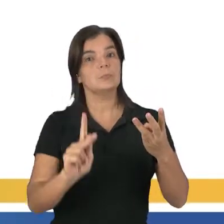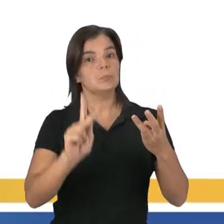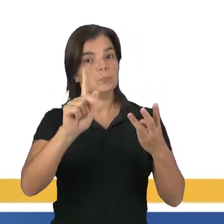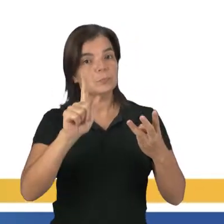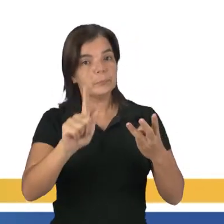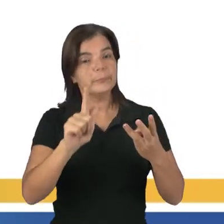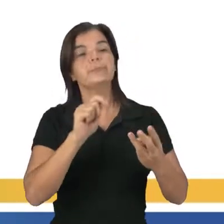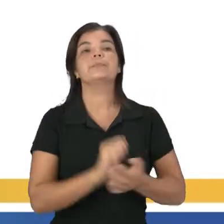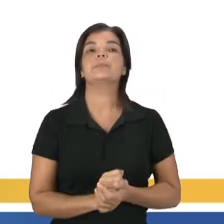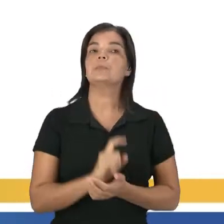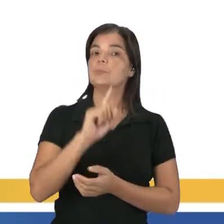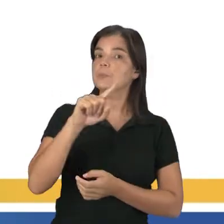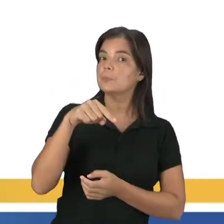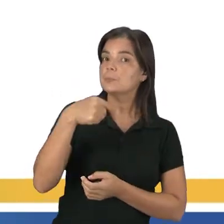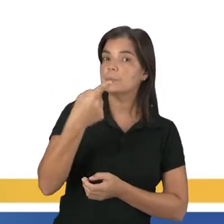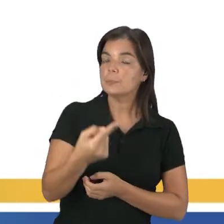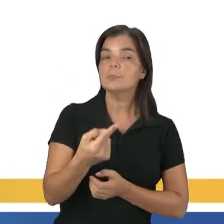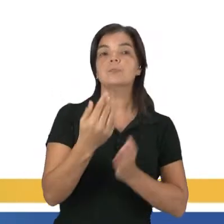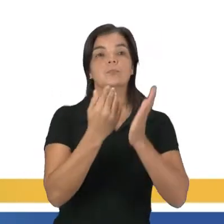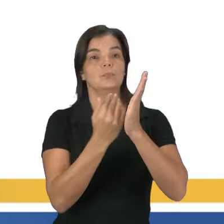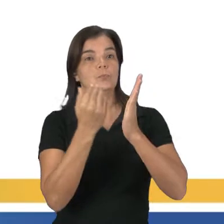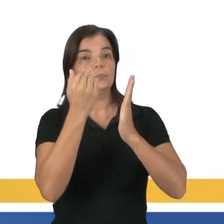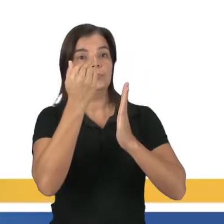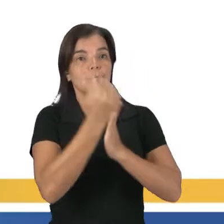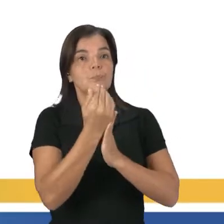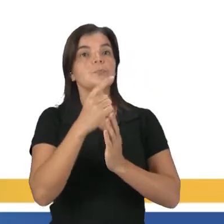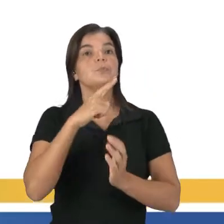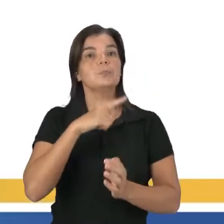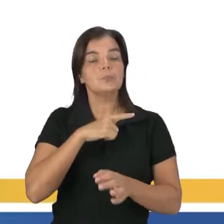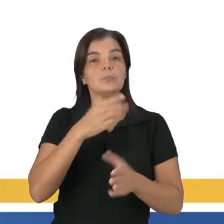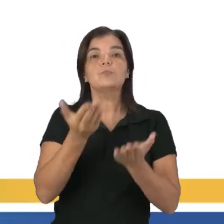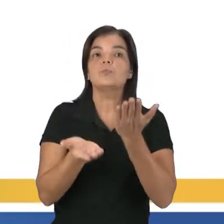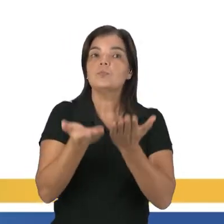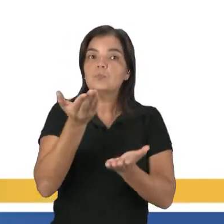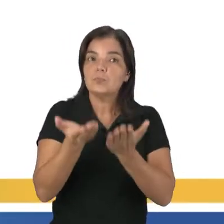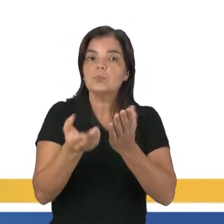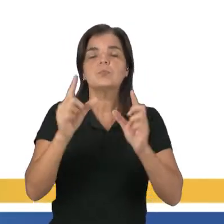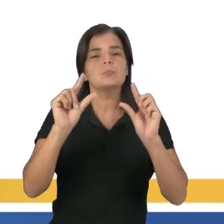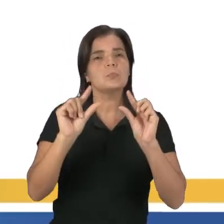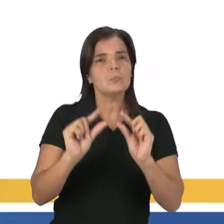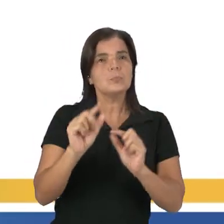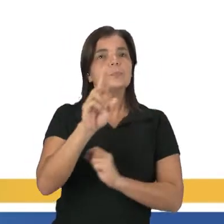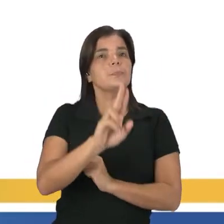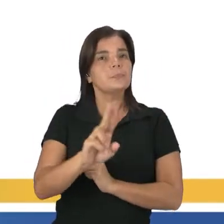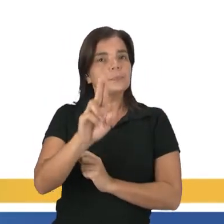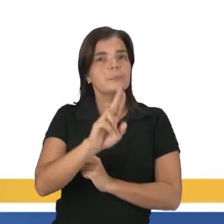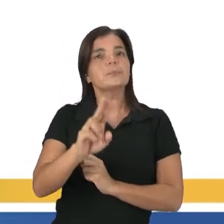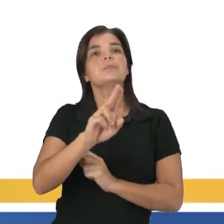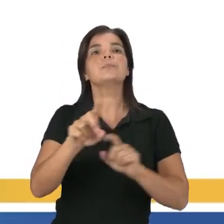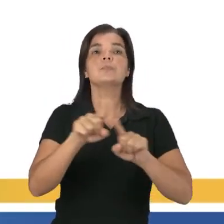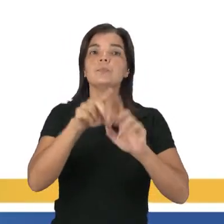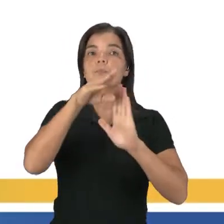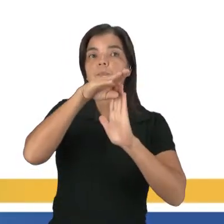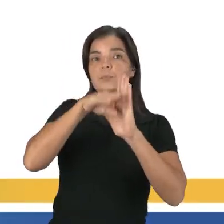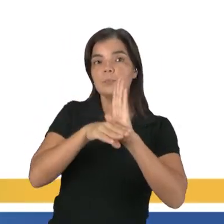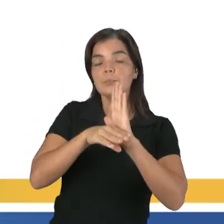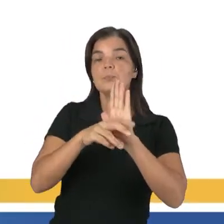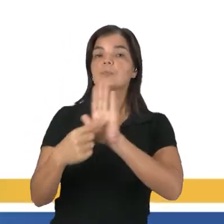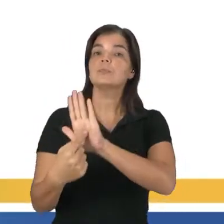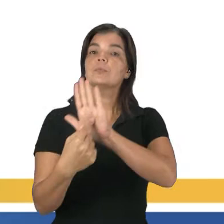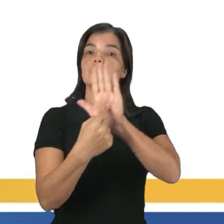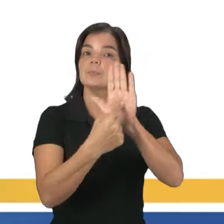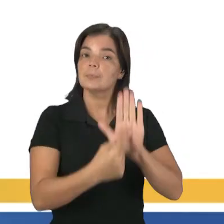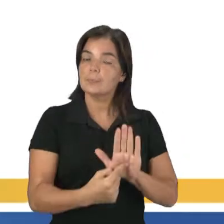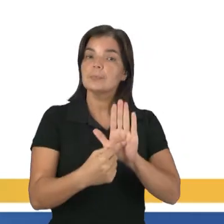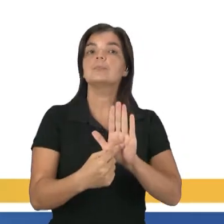KG. Além dos múltiplos, né? Quando a massa é muito pequena, utilizamos os